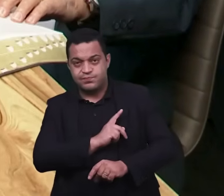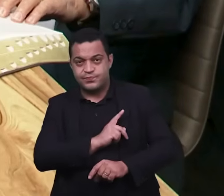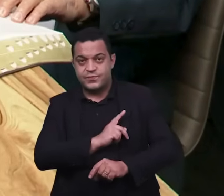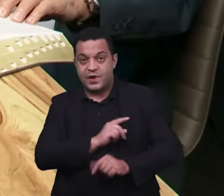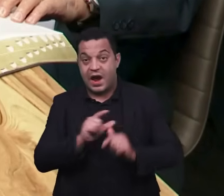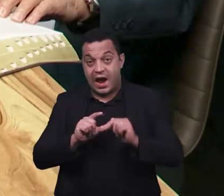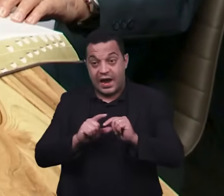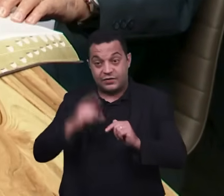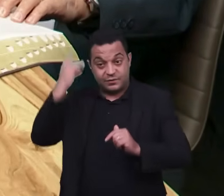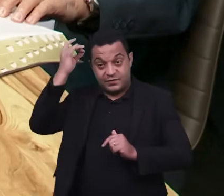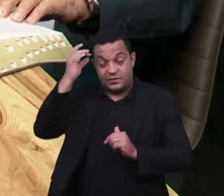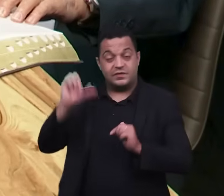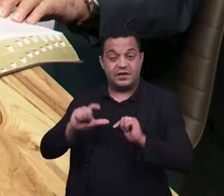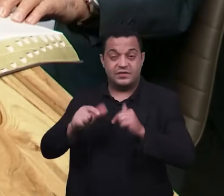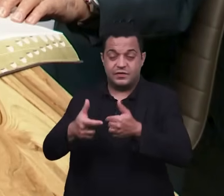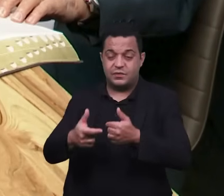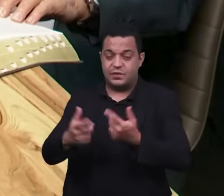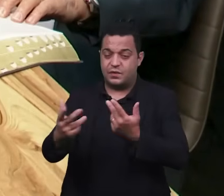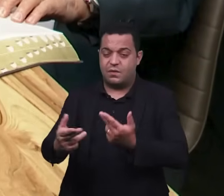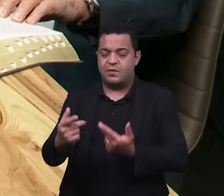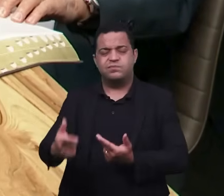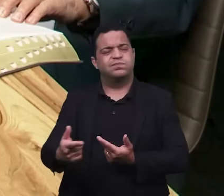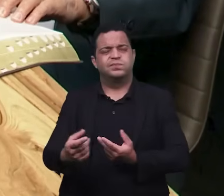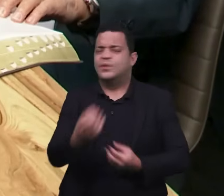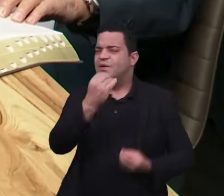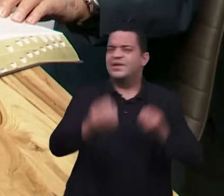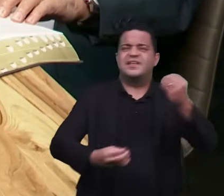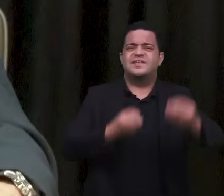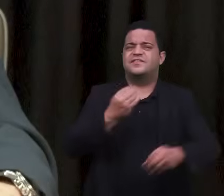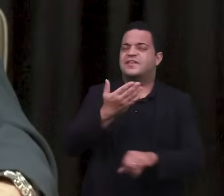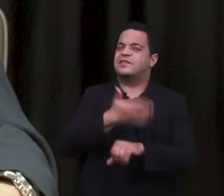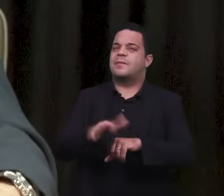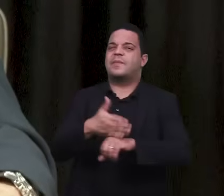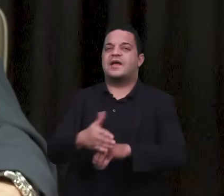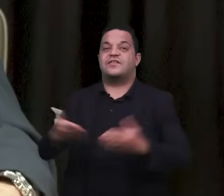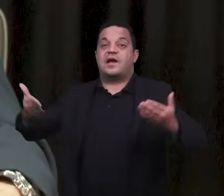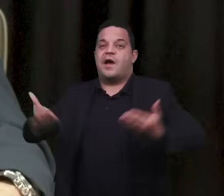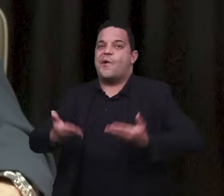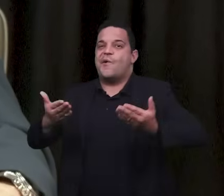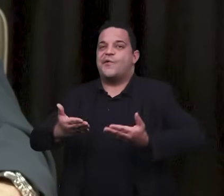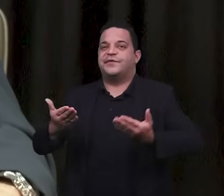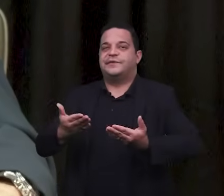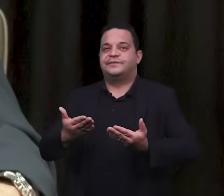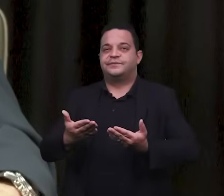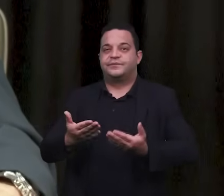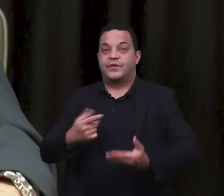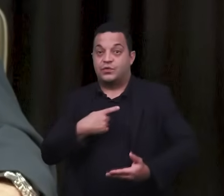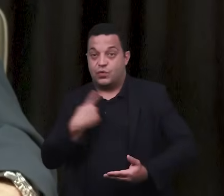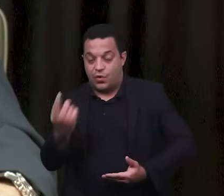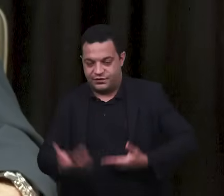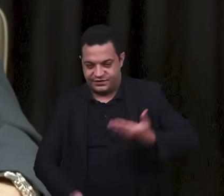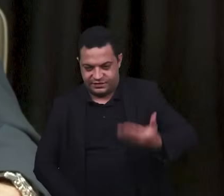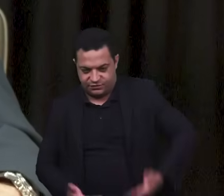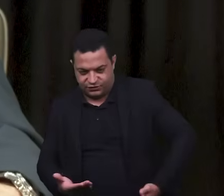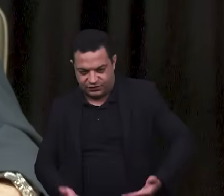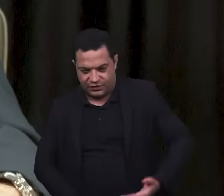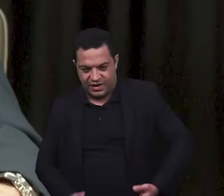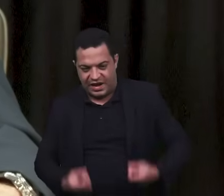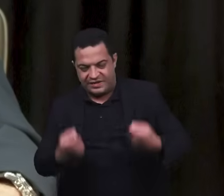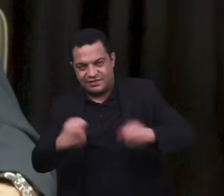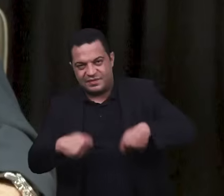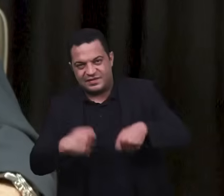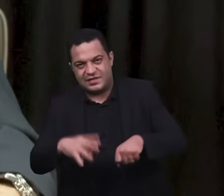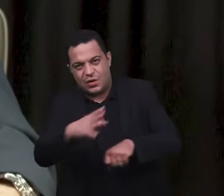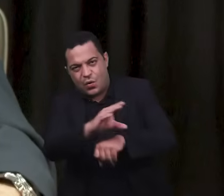o reflexo do pastor para a igreja. Então, ele está recomendando à igreja ela ser assim como